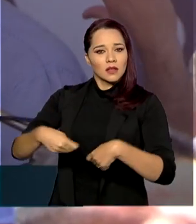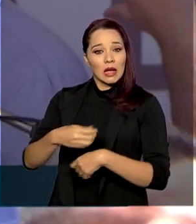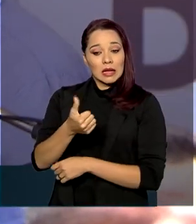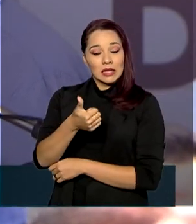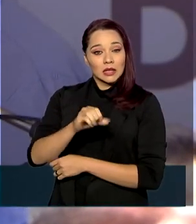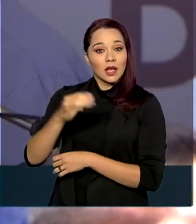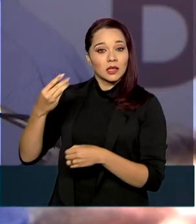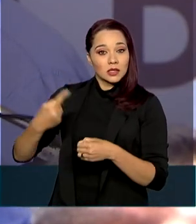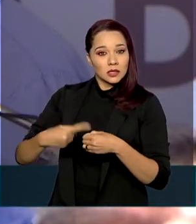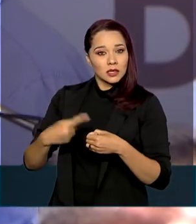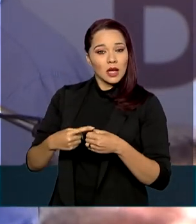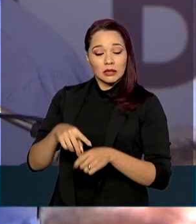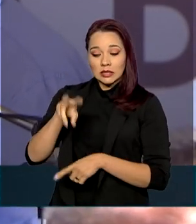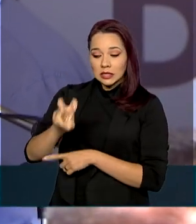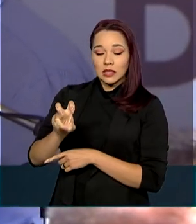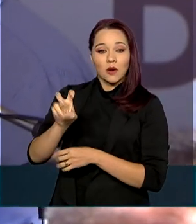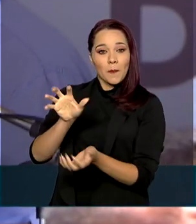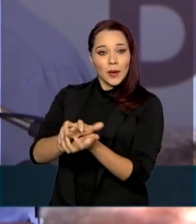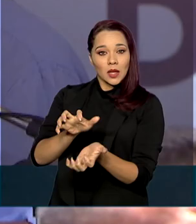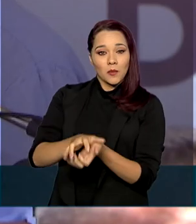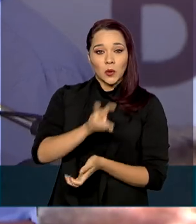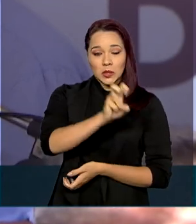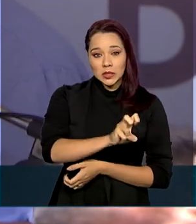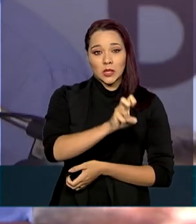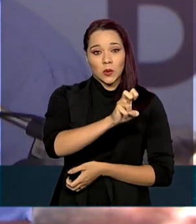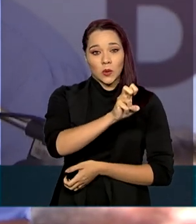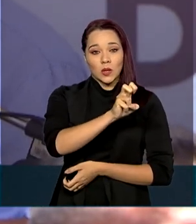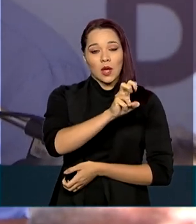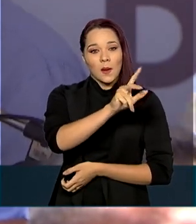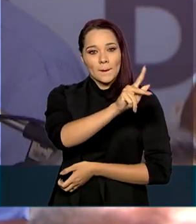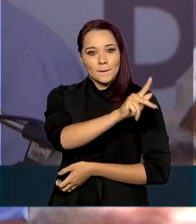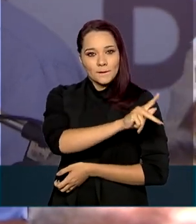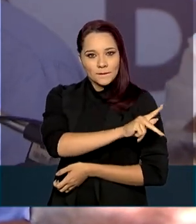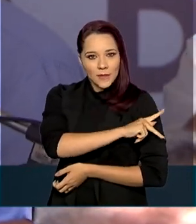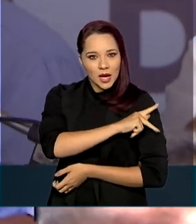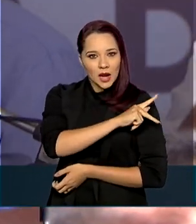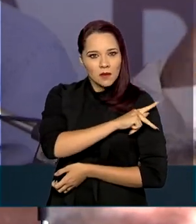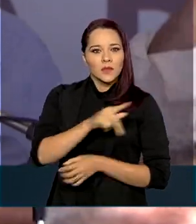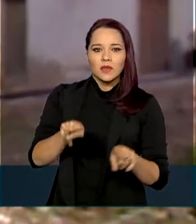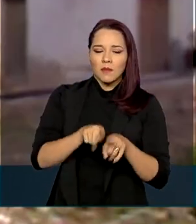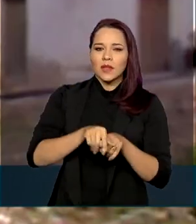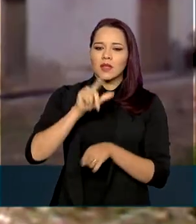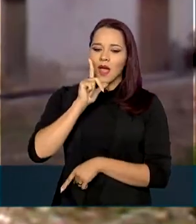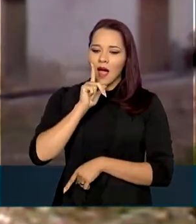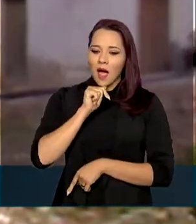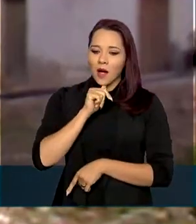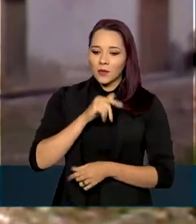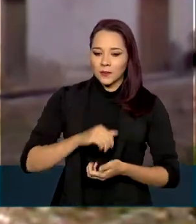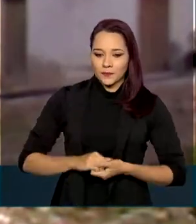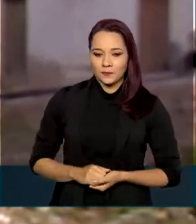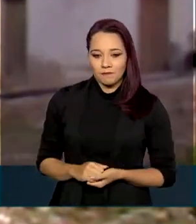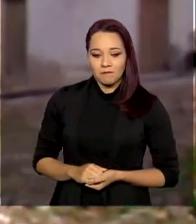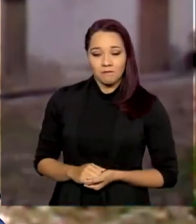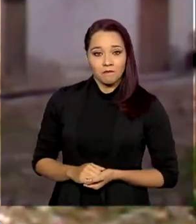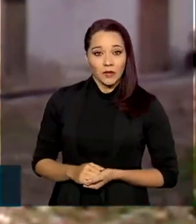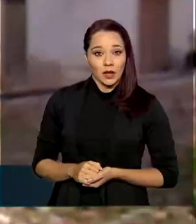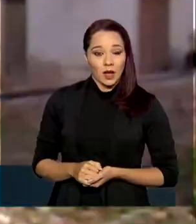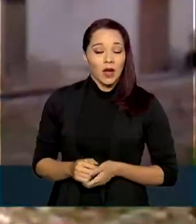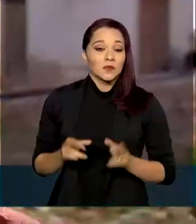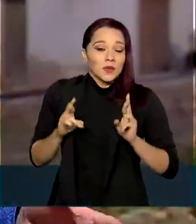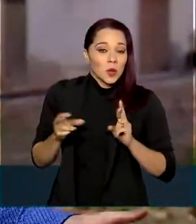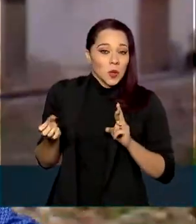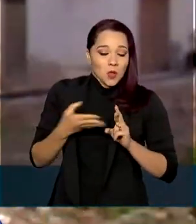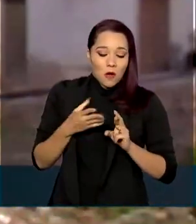10 cidades, 5 em Pernambuco e 5 na Paraíba, também recebam água nas suas torneiras. A expectativa é que, com a nova